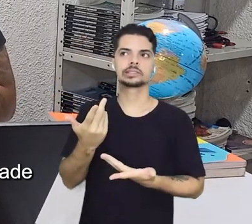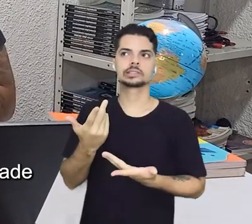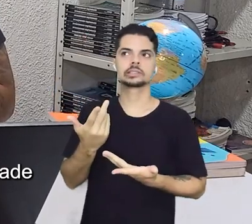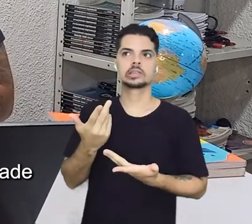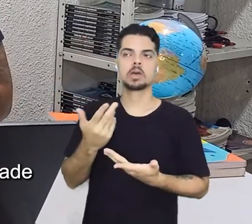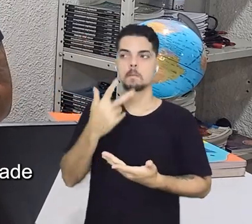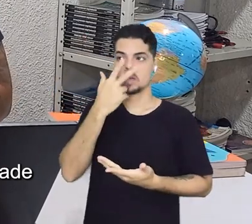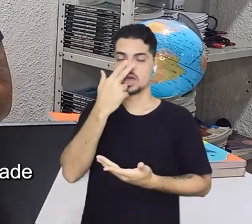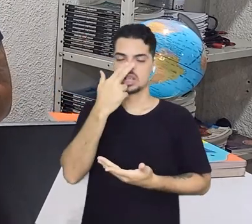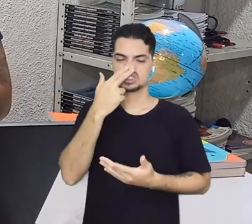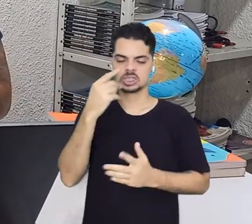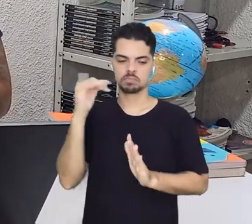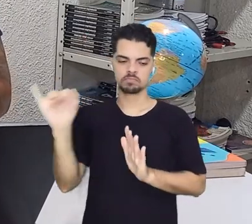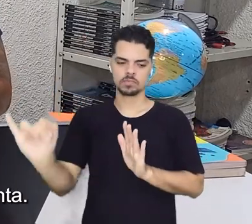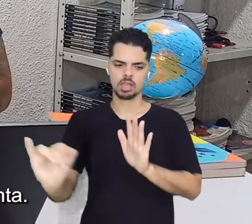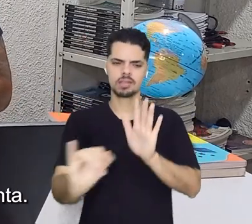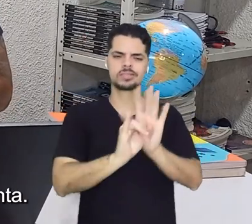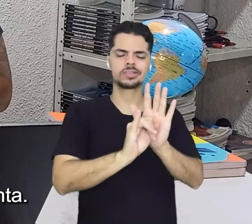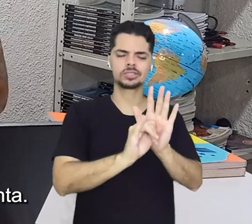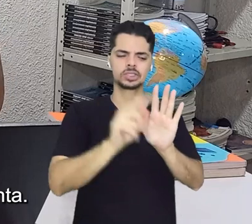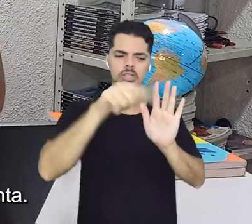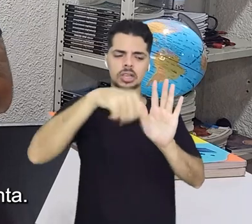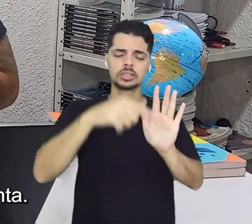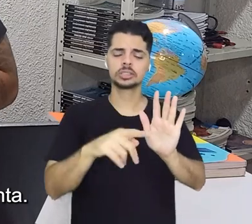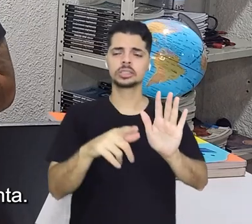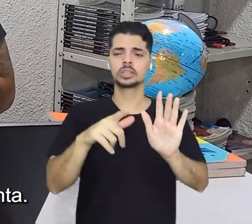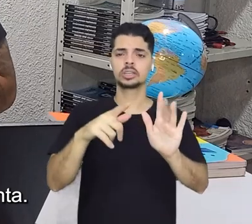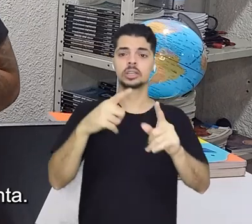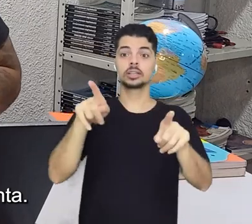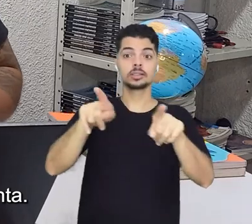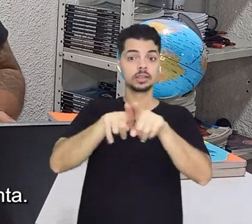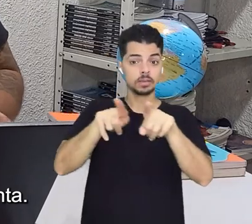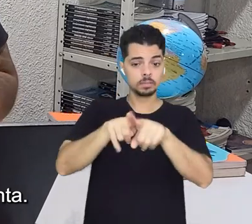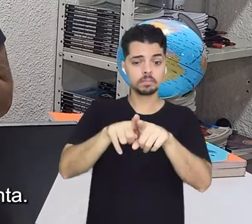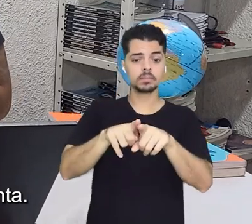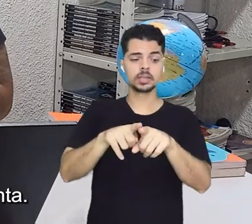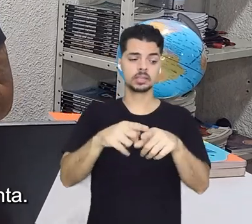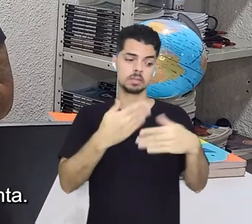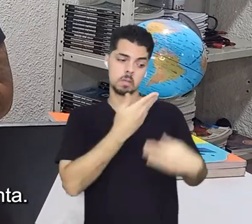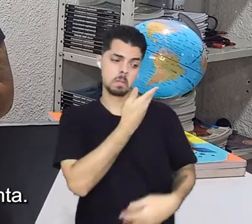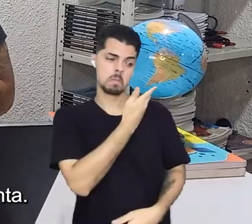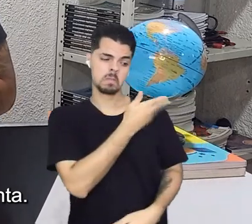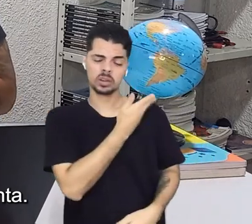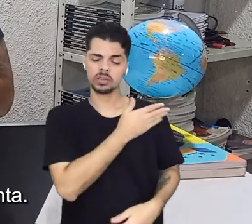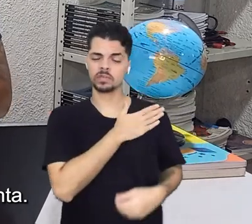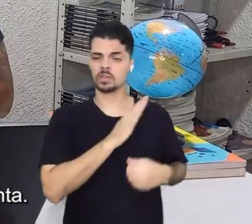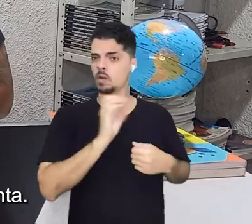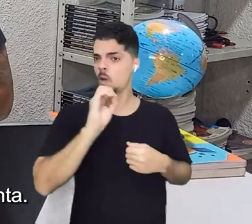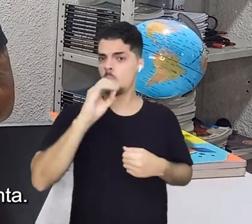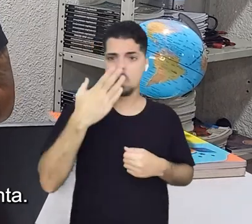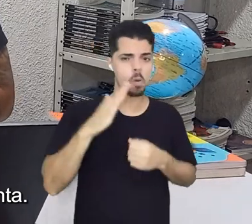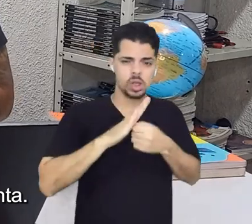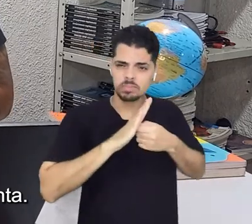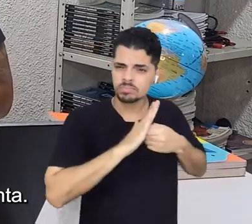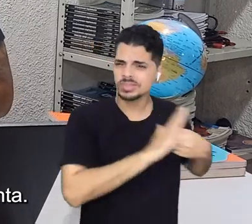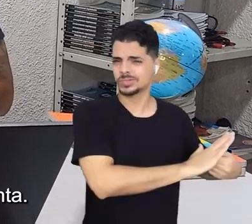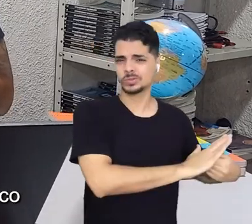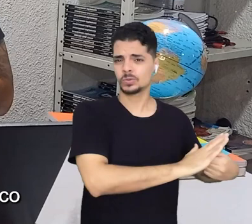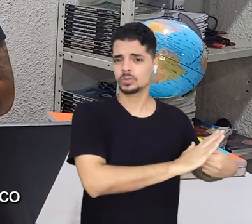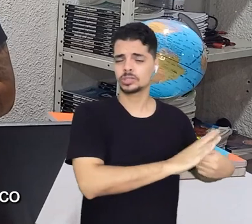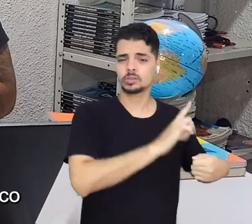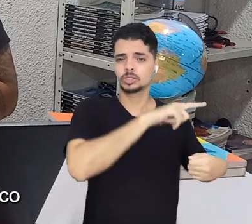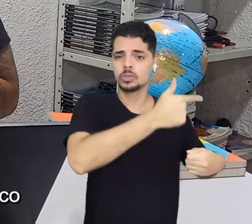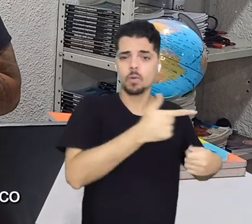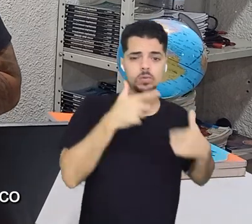como pressuposto a língua, então nós temos aqui também a segregação a partir dessa ferramenta.